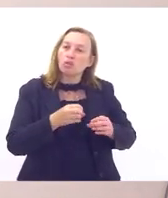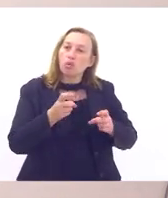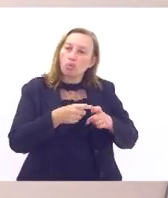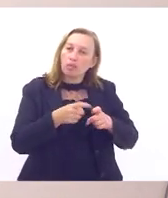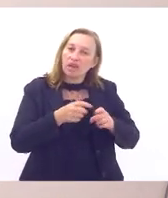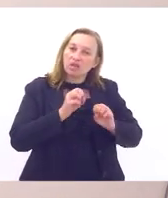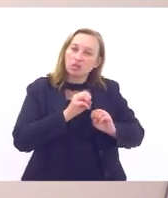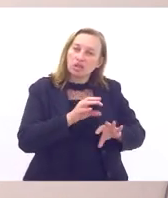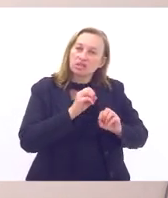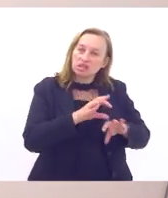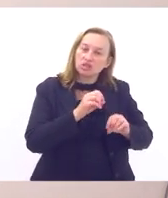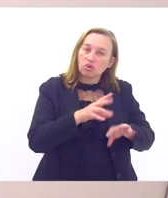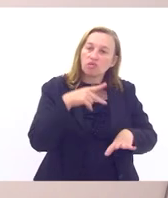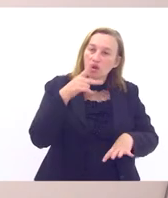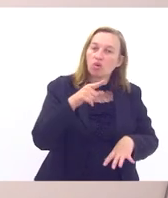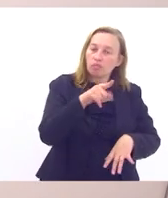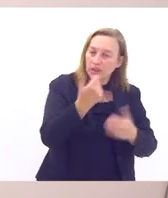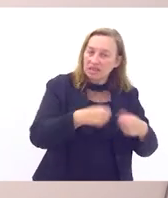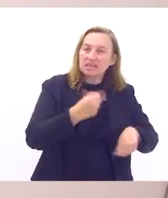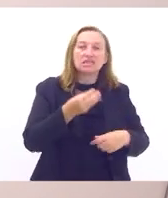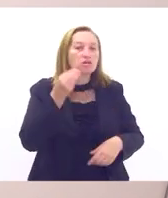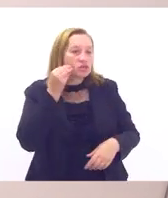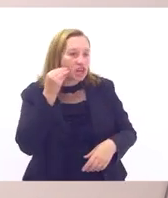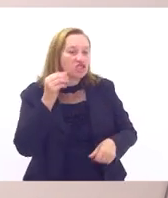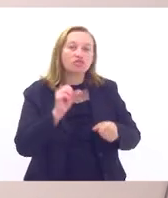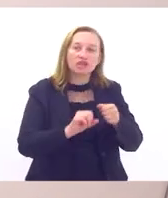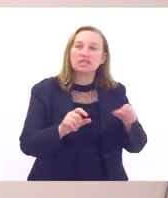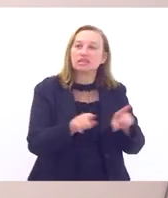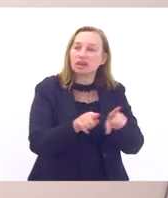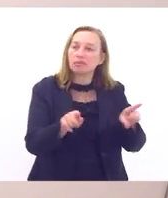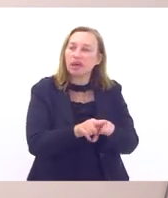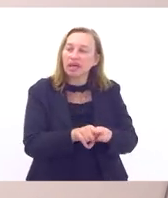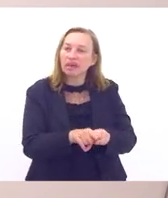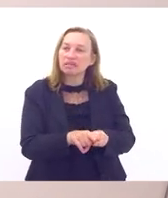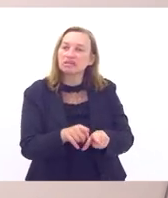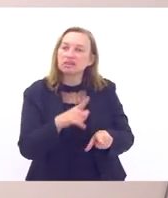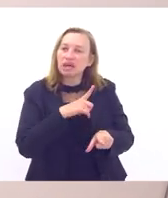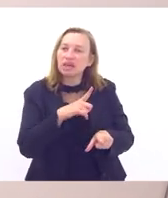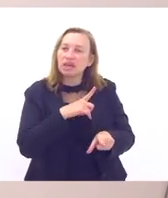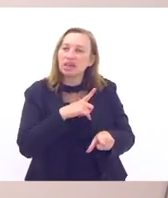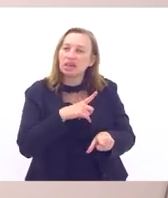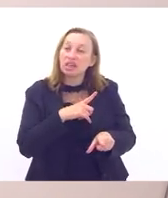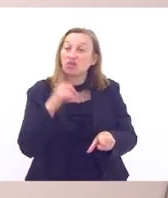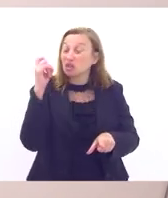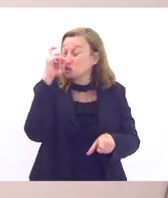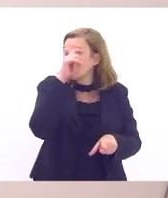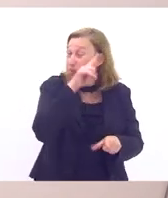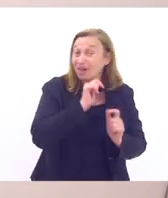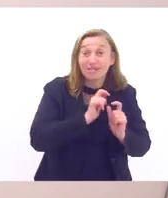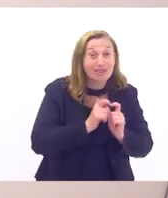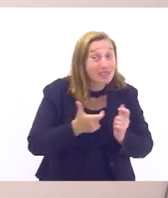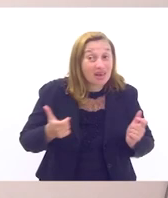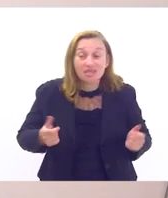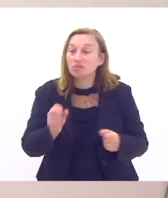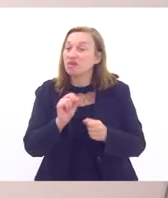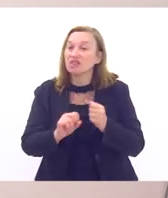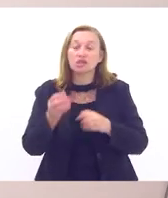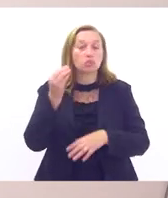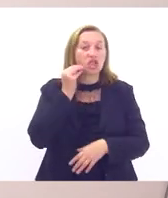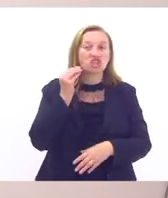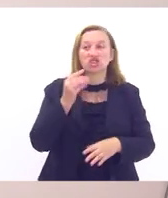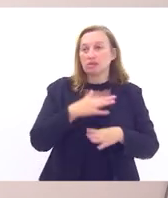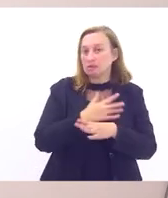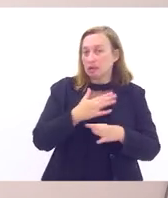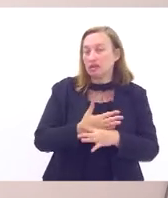hospital fizesse o teste também, um possível contactante e tal. E foi uma dificuldade enorme para fazer o teste nessa